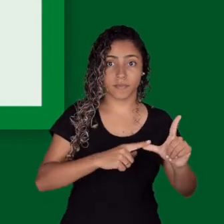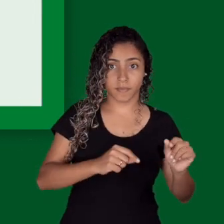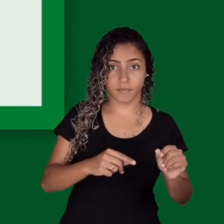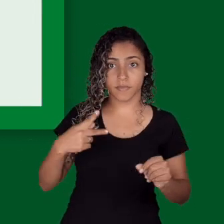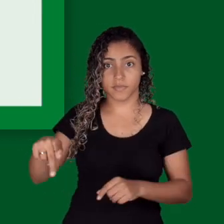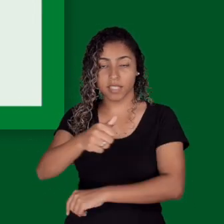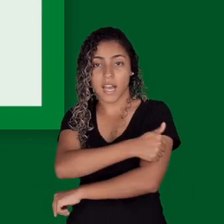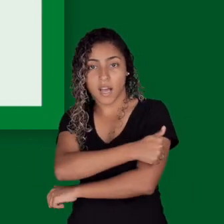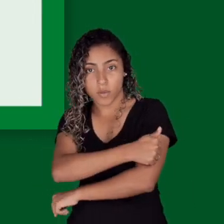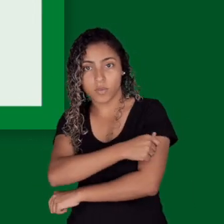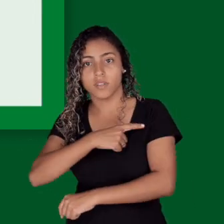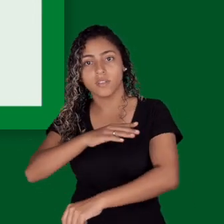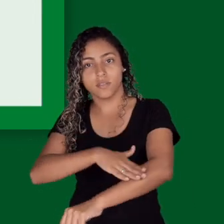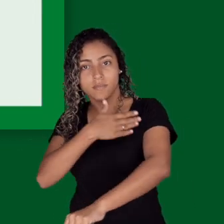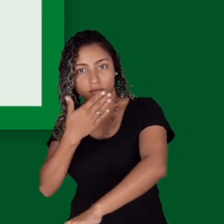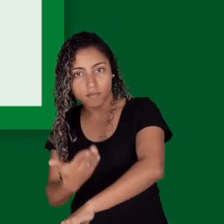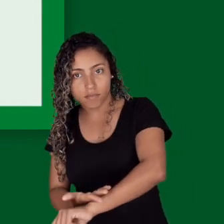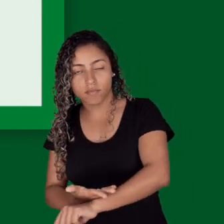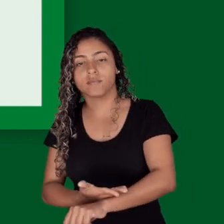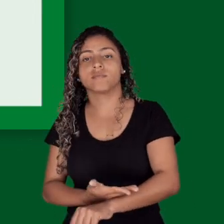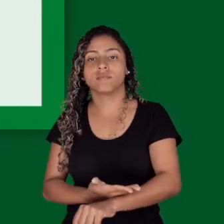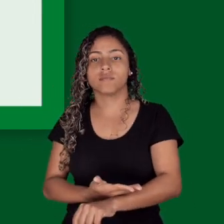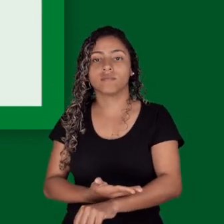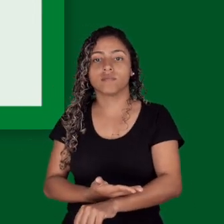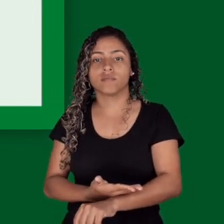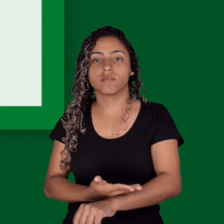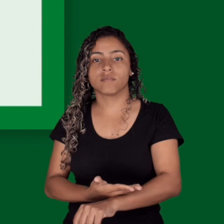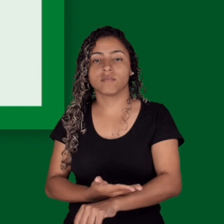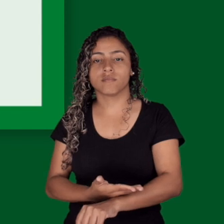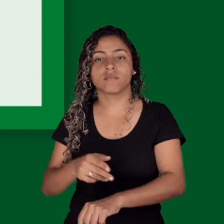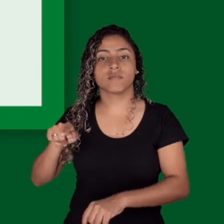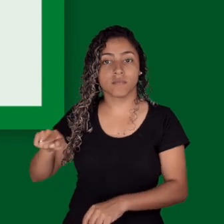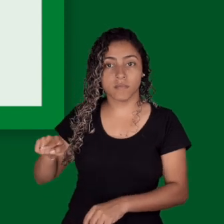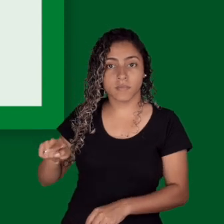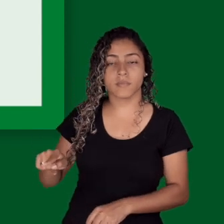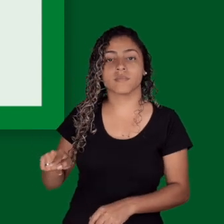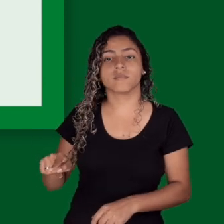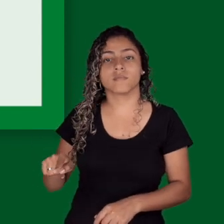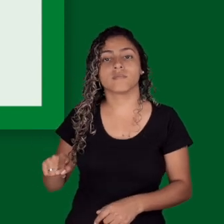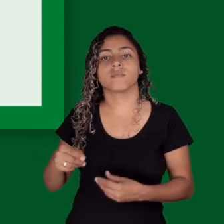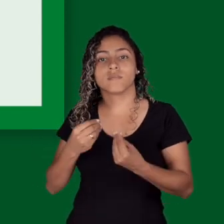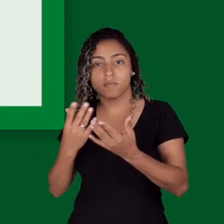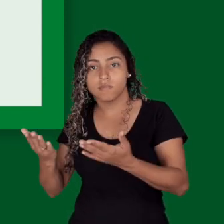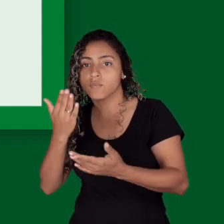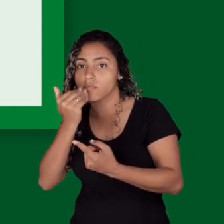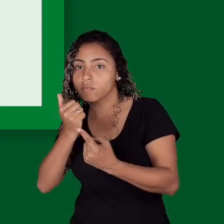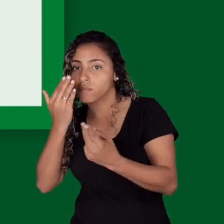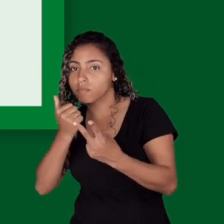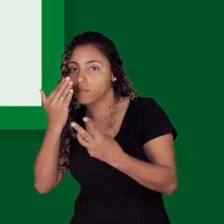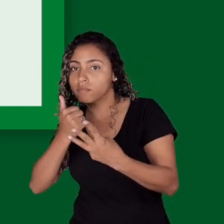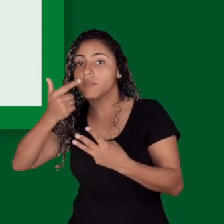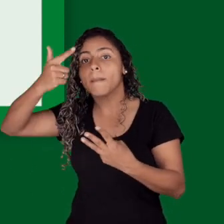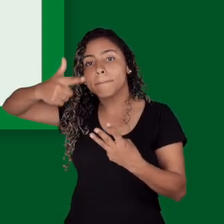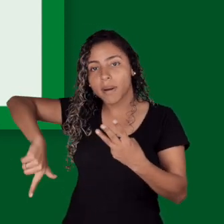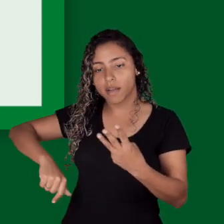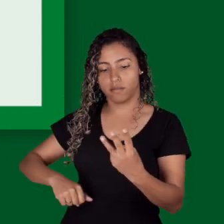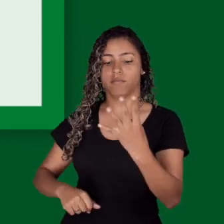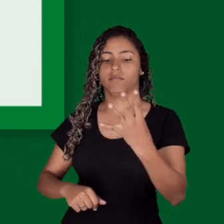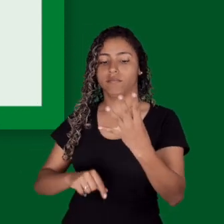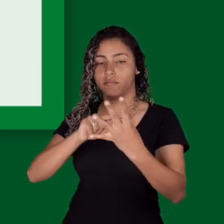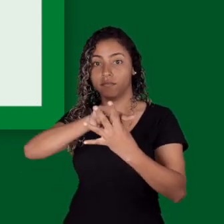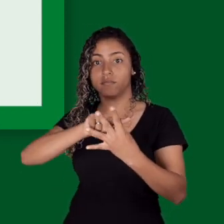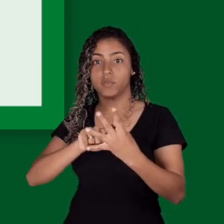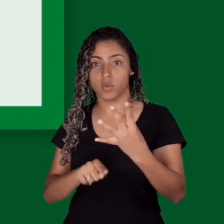ficam em educação em tempo integral, ProEIT, a gente oferta, além das 3 refeições, mais uma refeição. Então, são